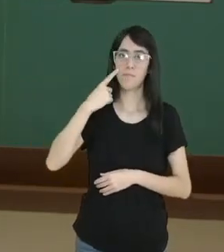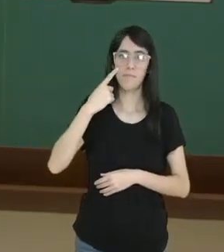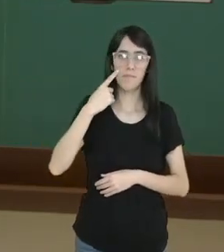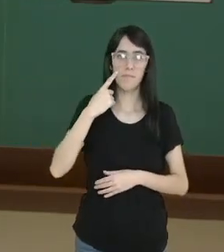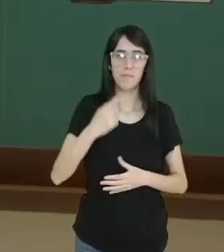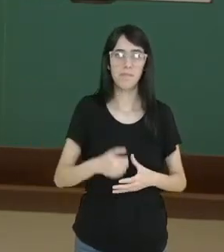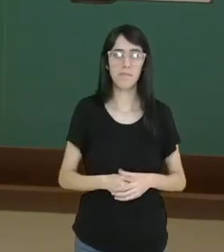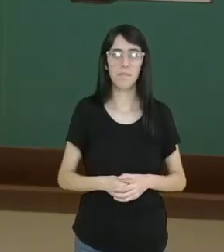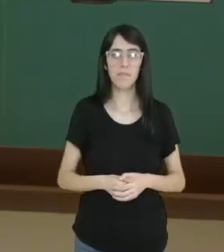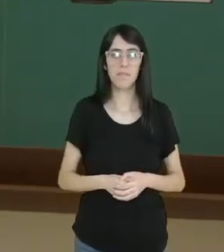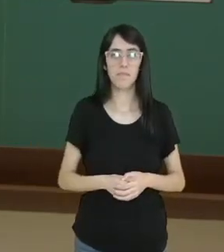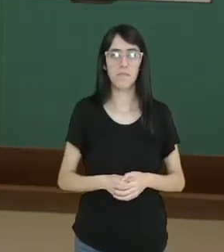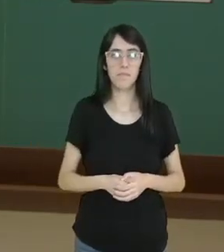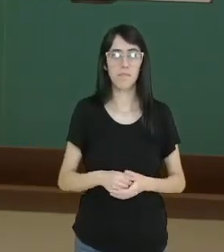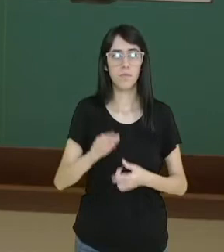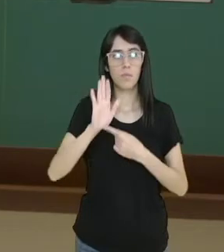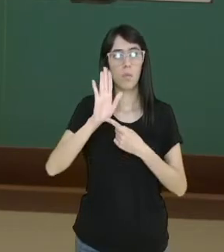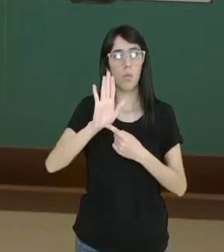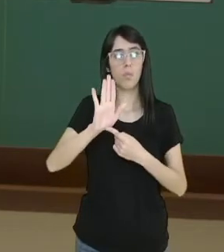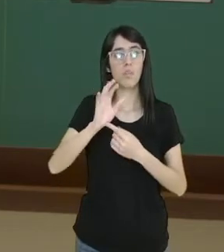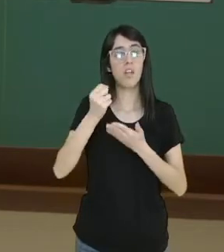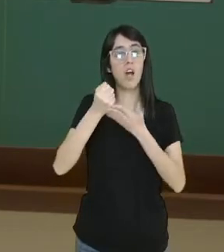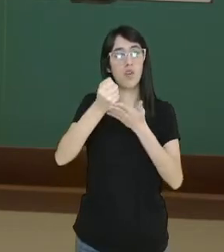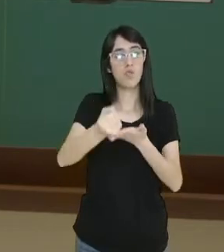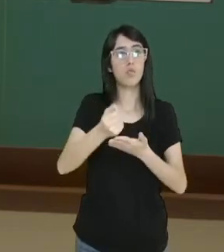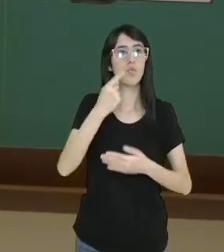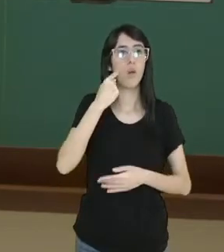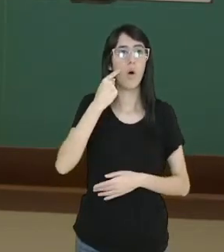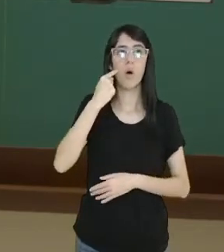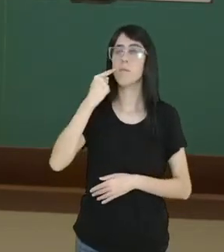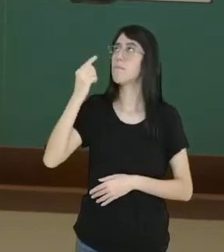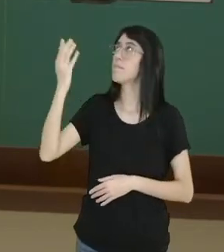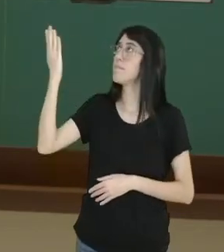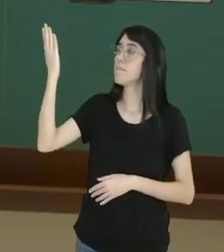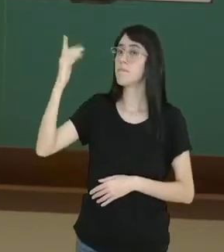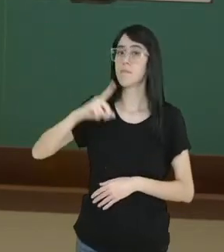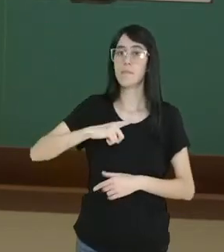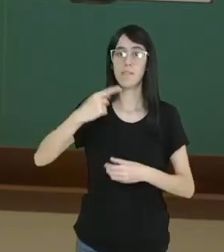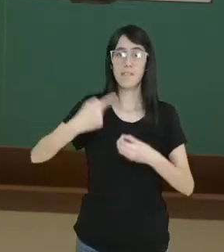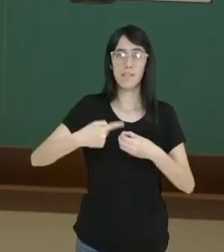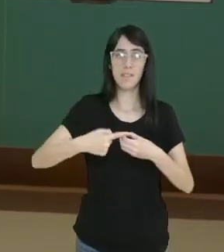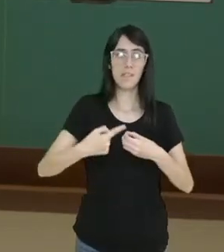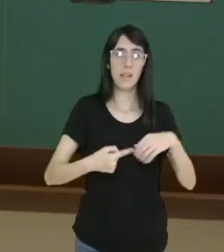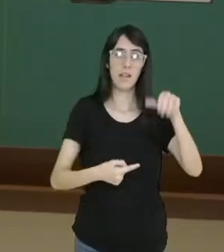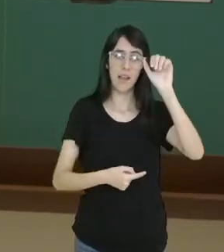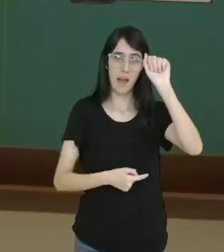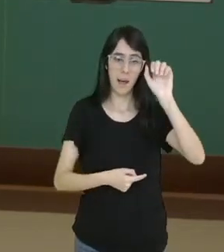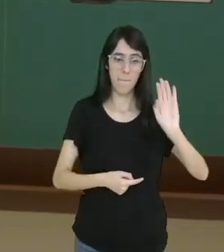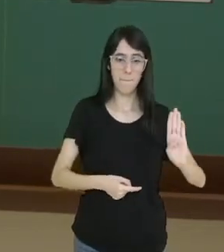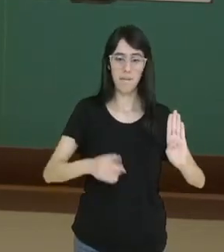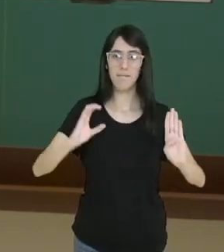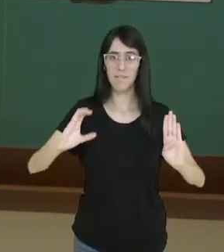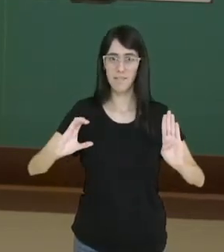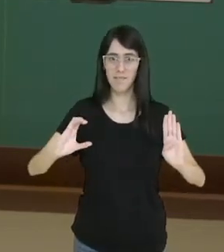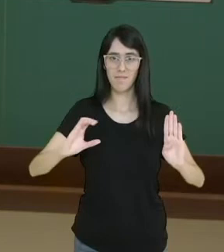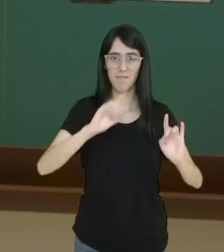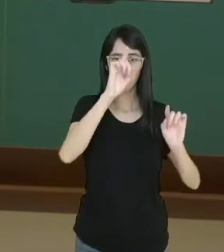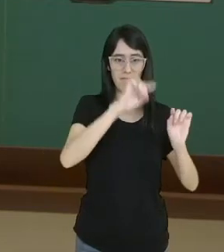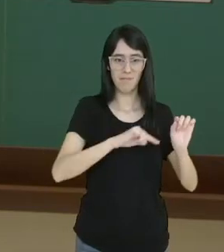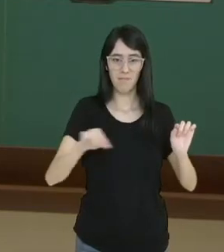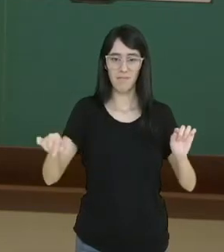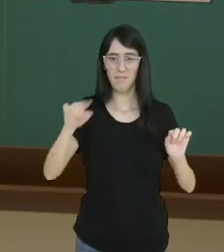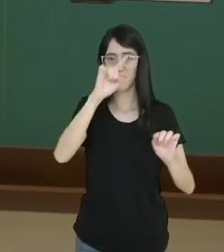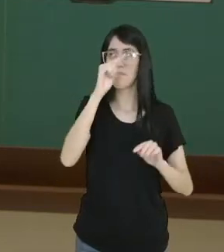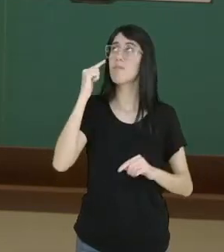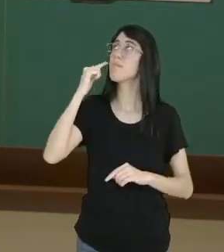Já vou dar uma parte para vocês, ó. O desenho está aqui, ó. Eu tenho a cidade A, B e C. Quero ir da cidade A